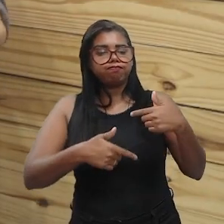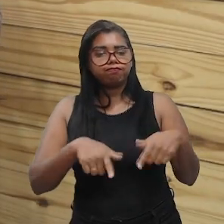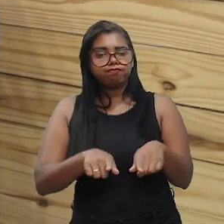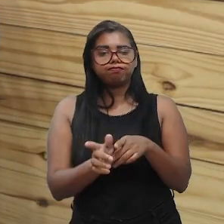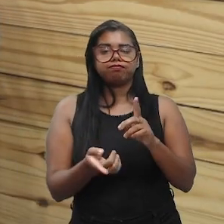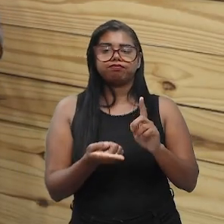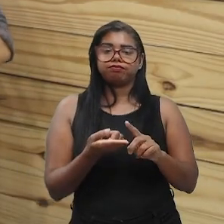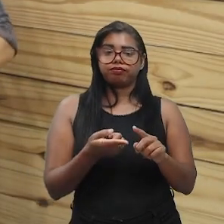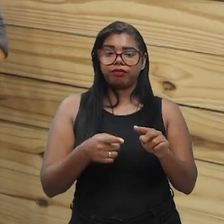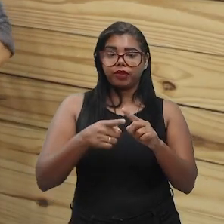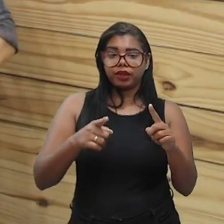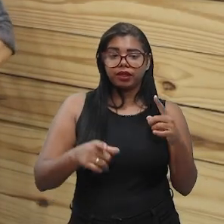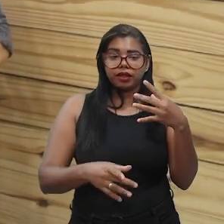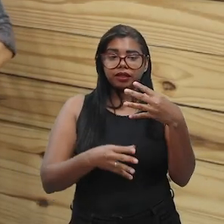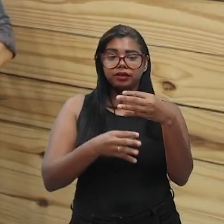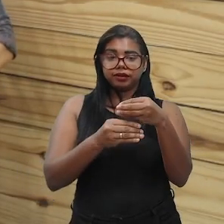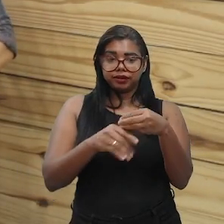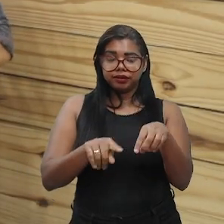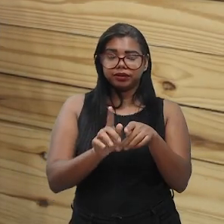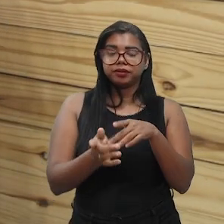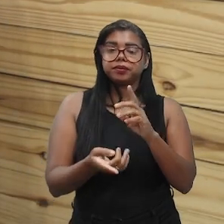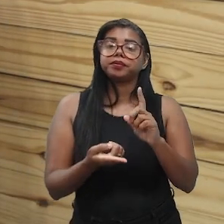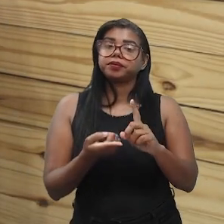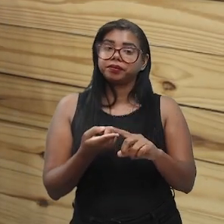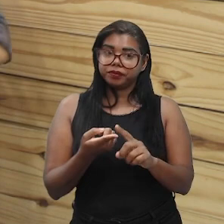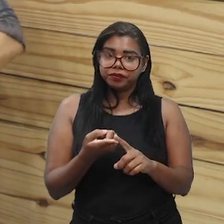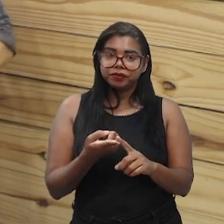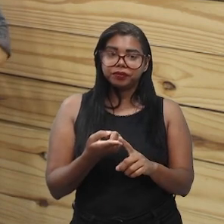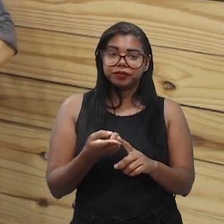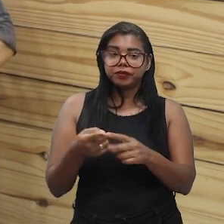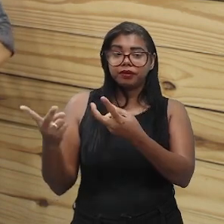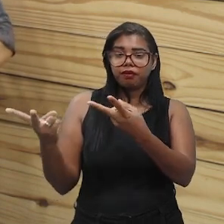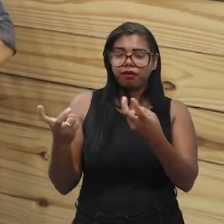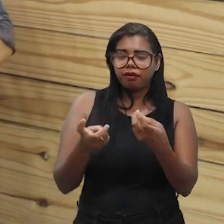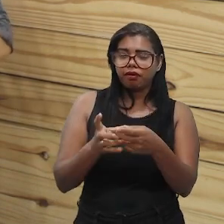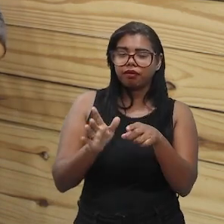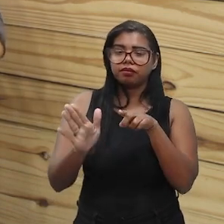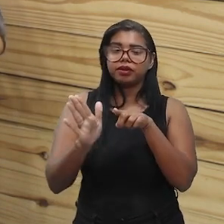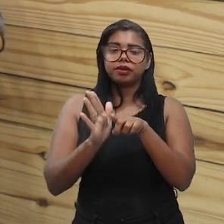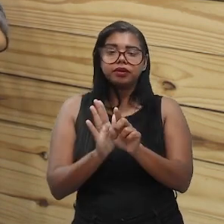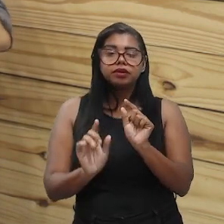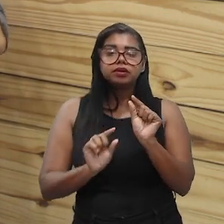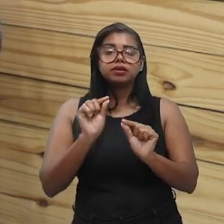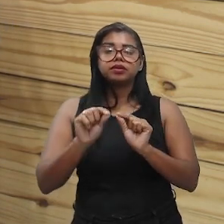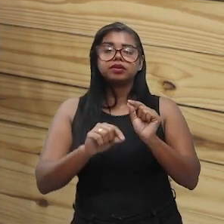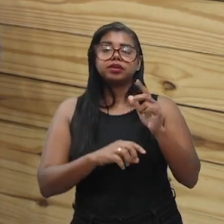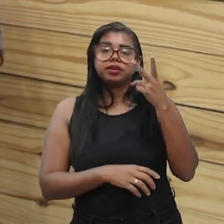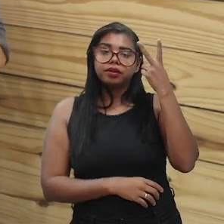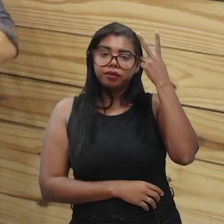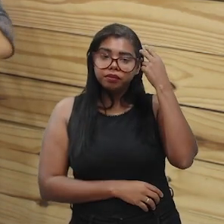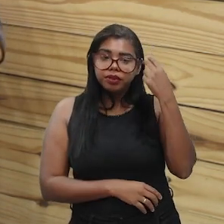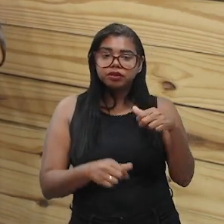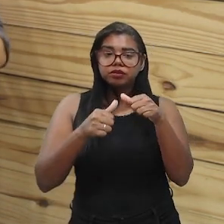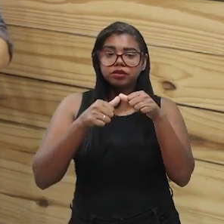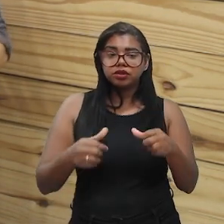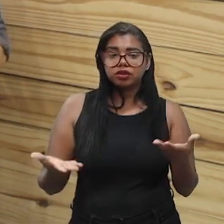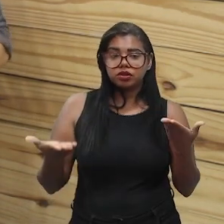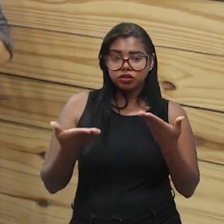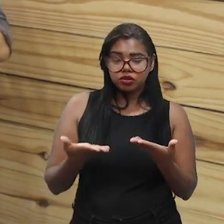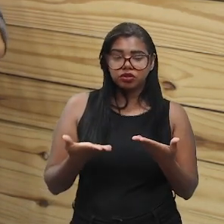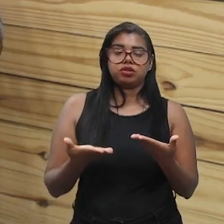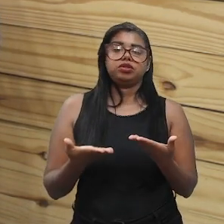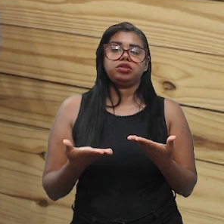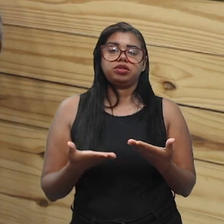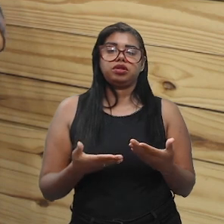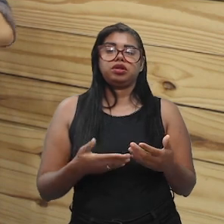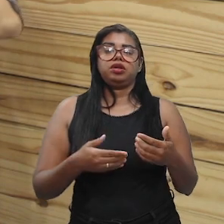Mas eu preciso acrescentar a uma questão, nessa perspectiva da pergunta, que mesmo que ele esteja já no ambiente